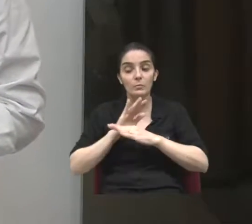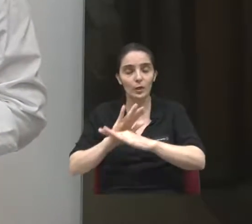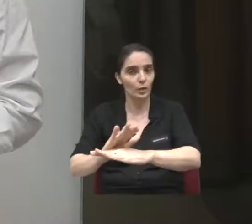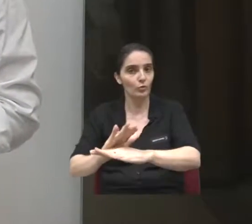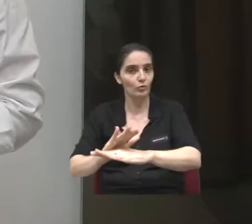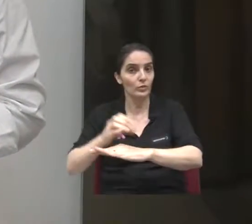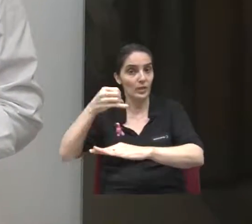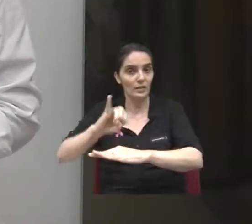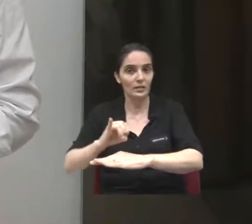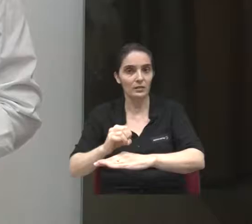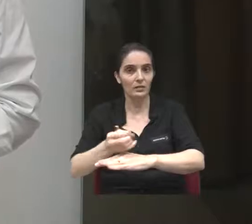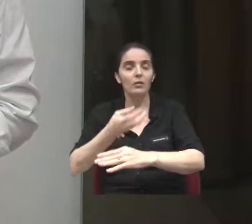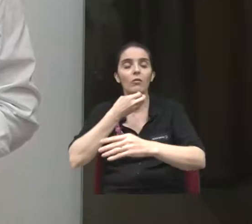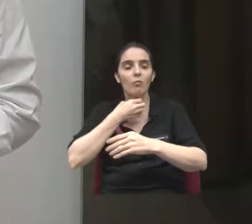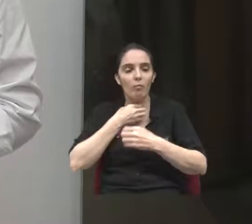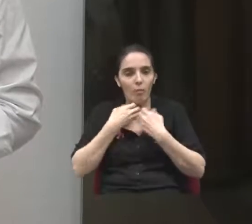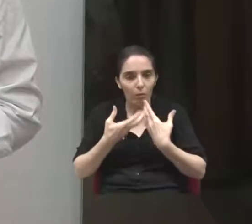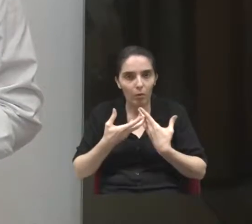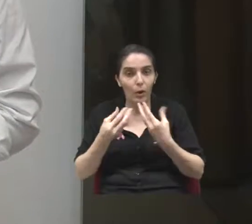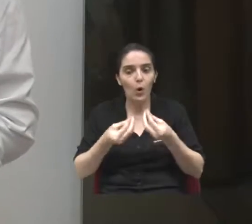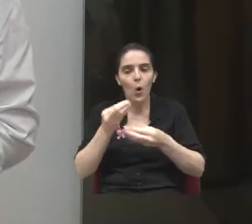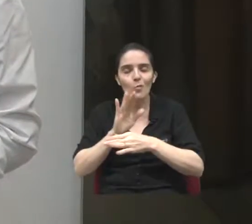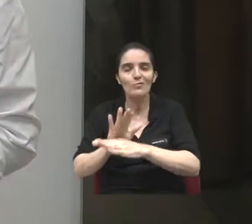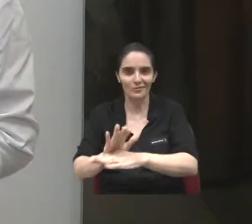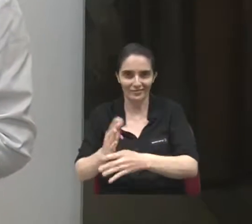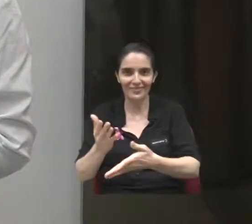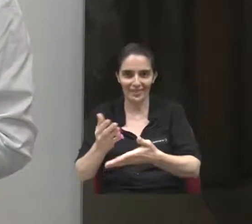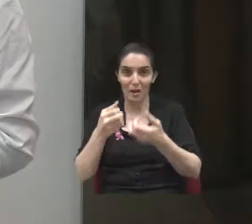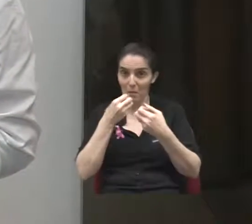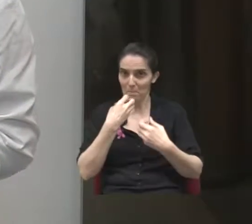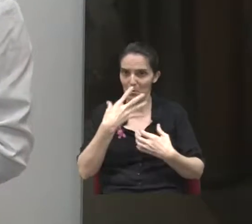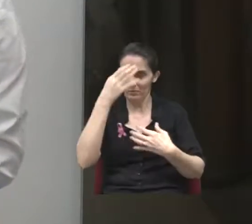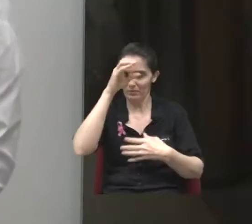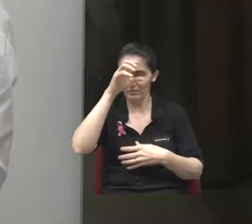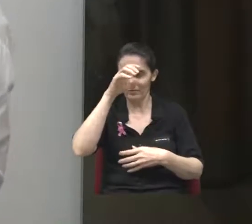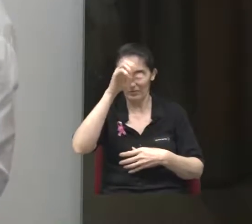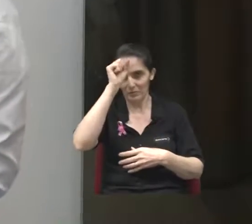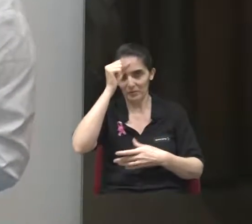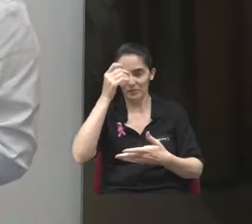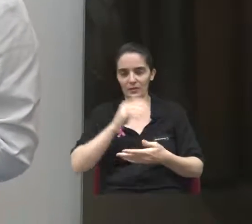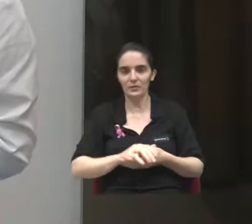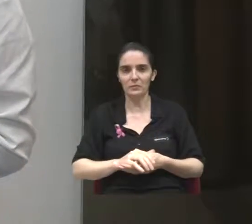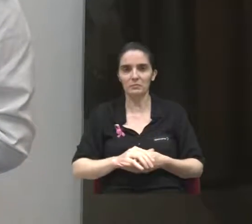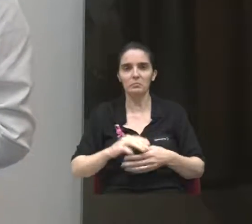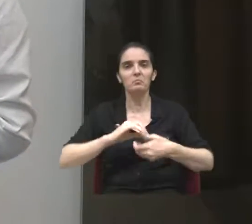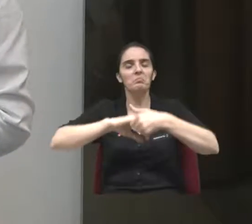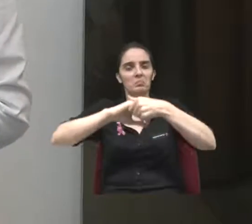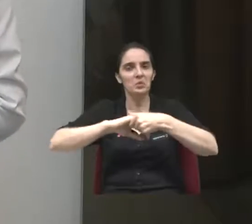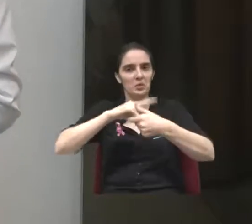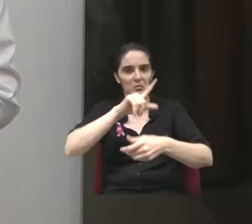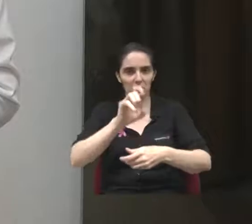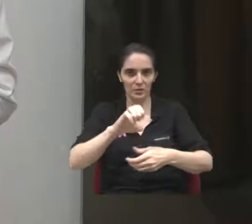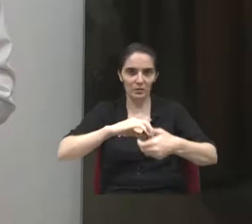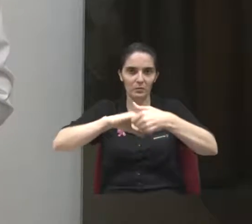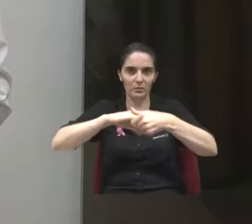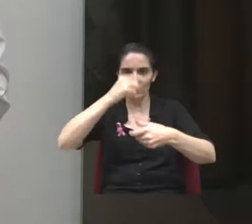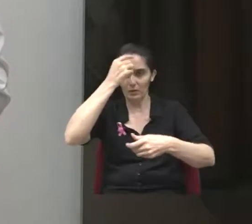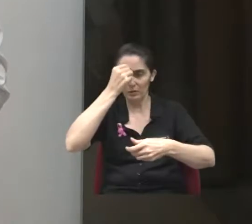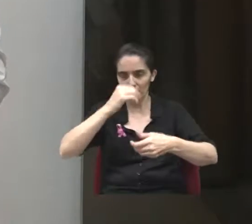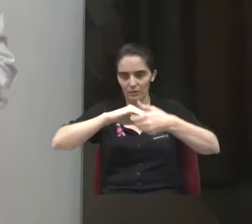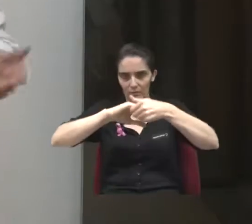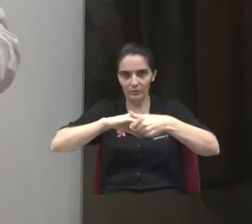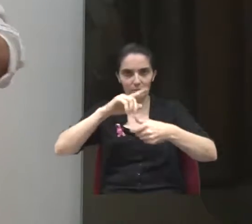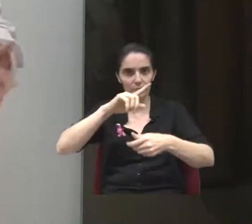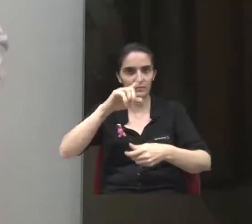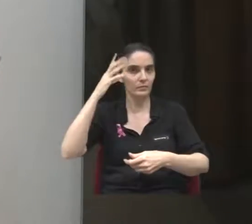Então, parabéns ao vereador Zé D'Amix, parabéns à vereadora Lu, parabéns ao vereador Rafael. Acho